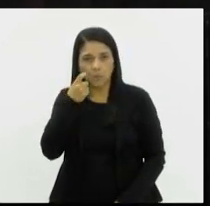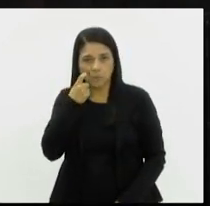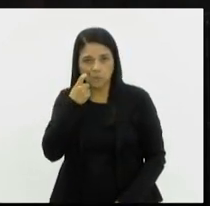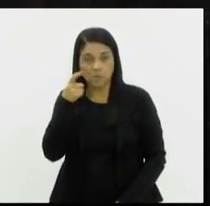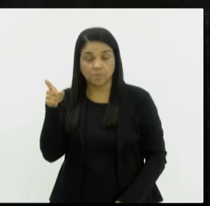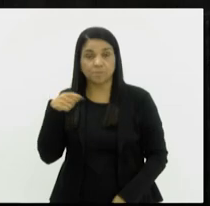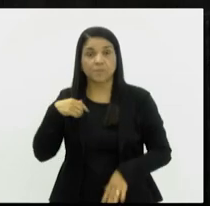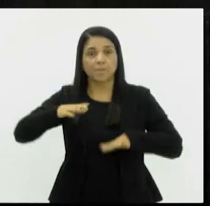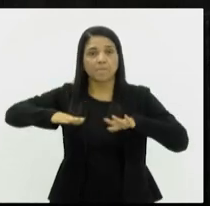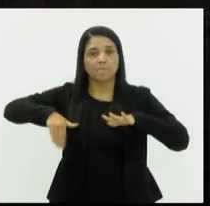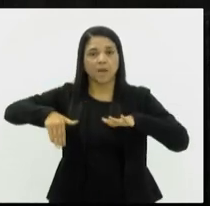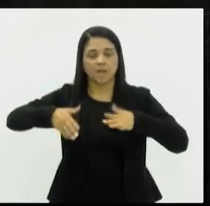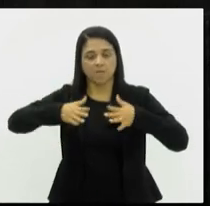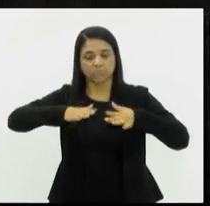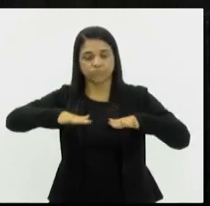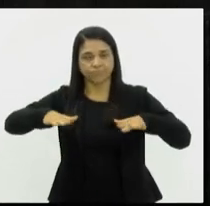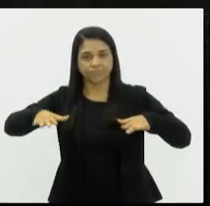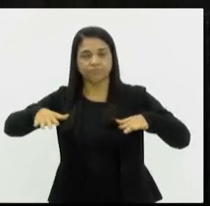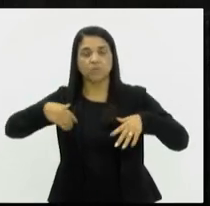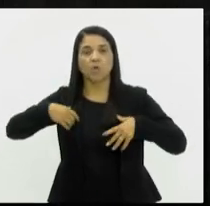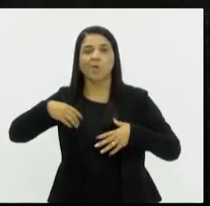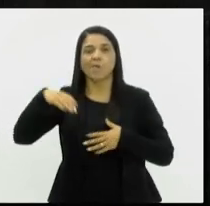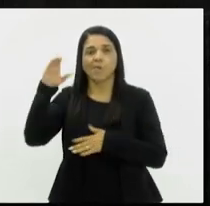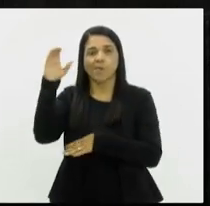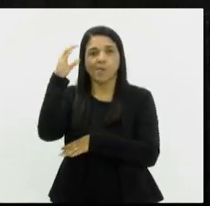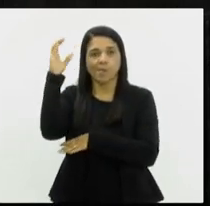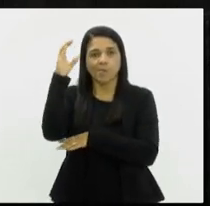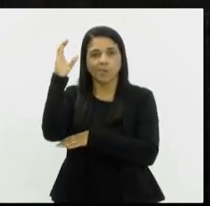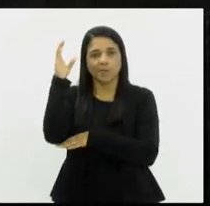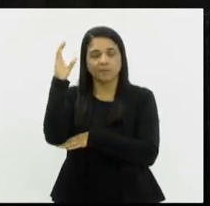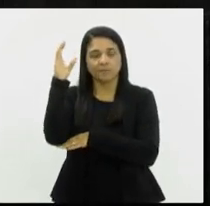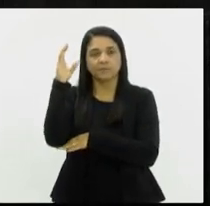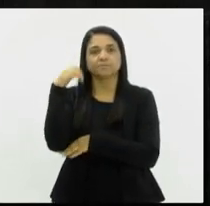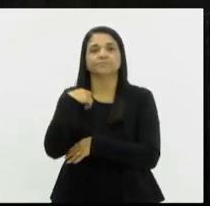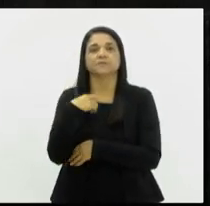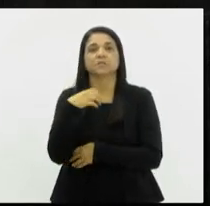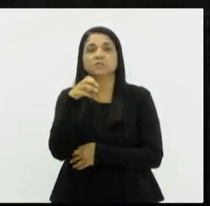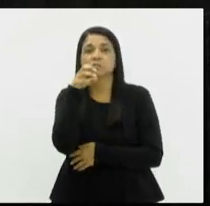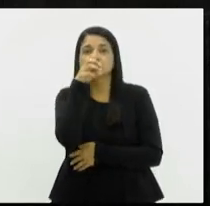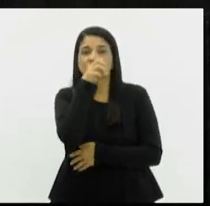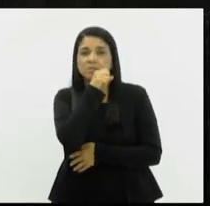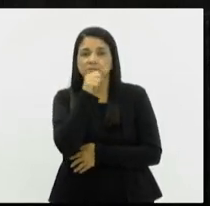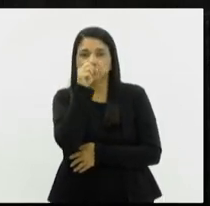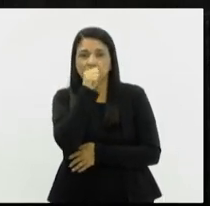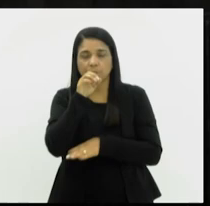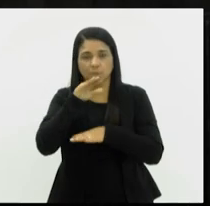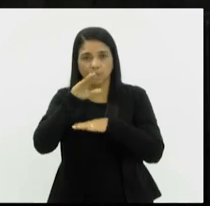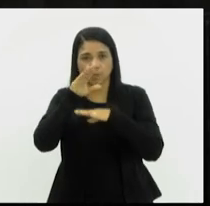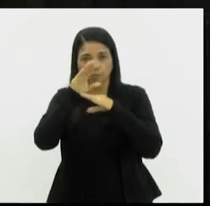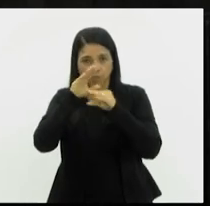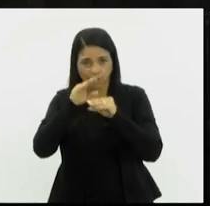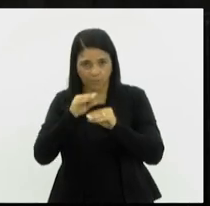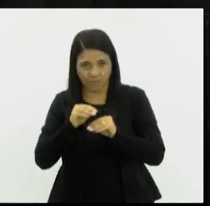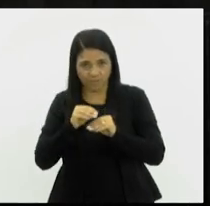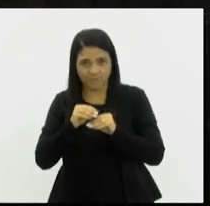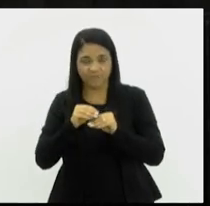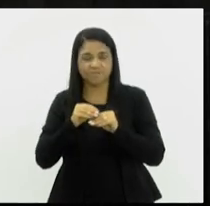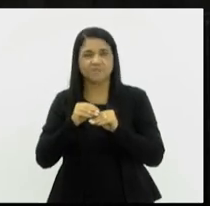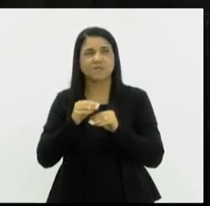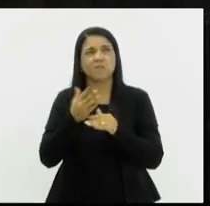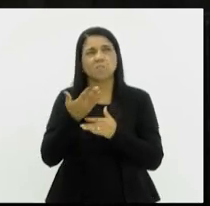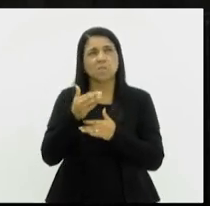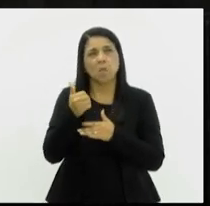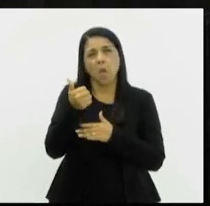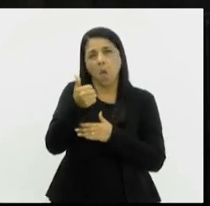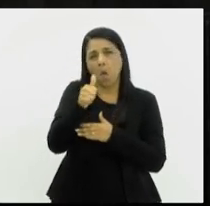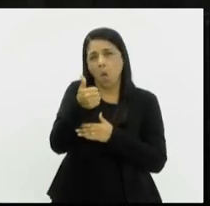Copacabana, na final da noite de sábado. Por volta das